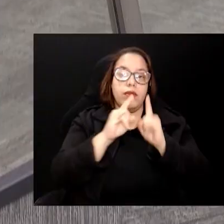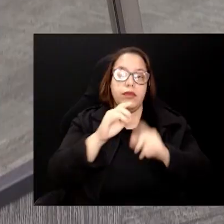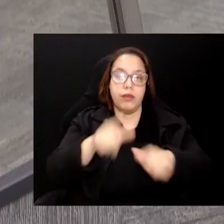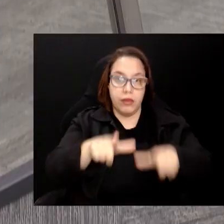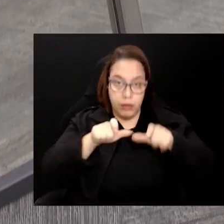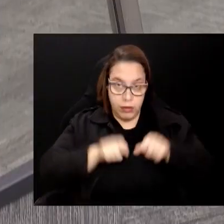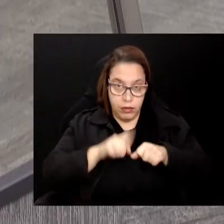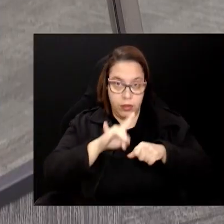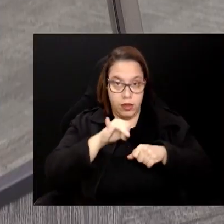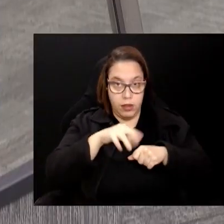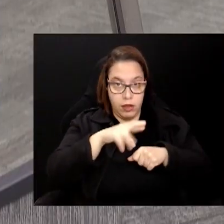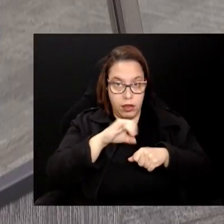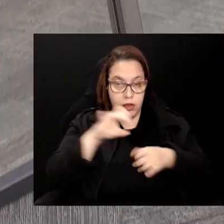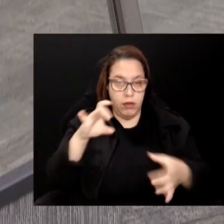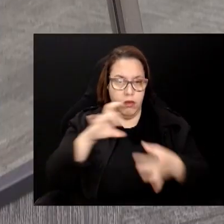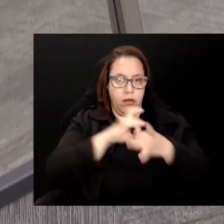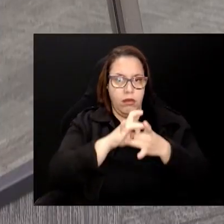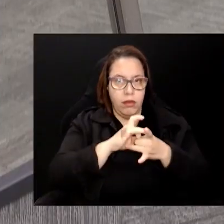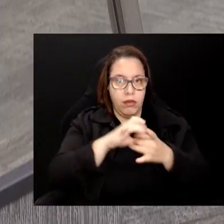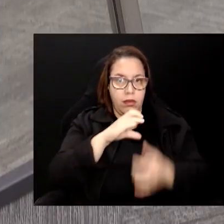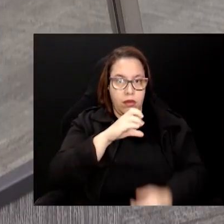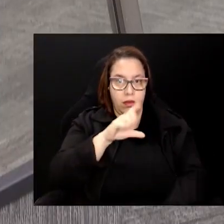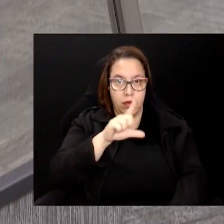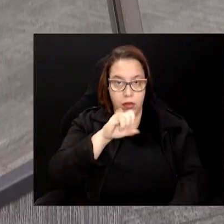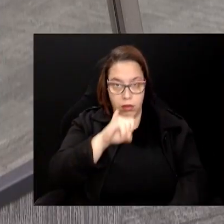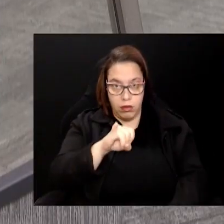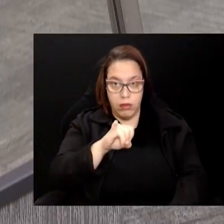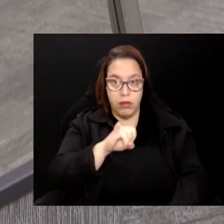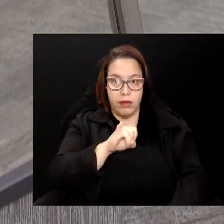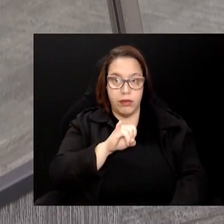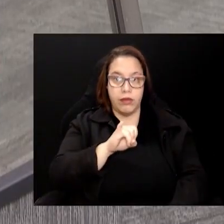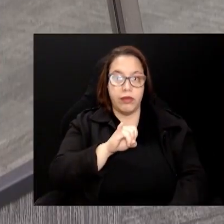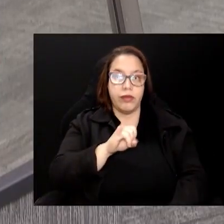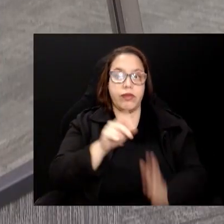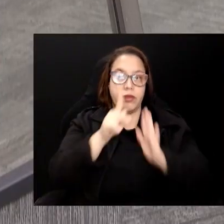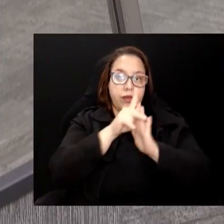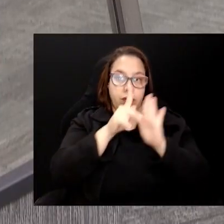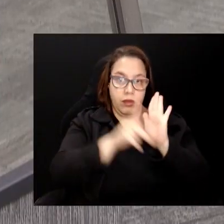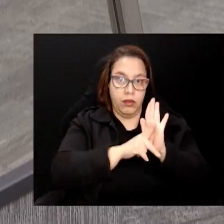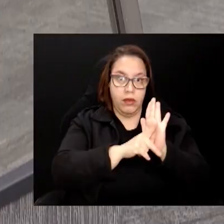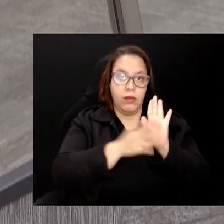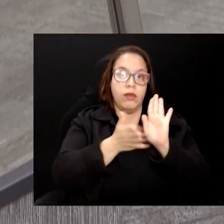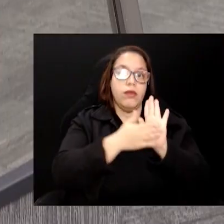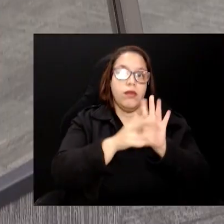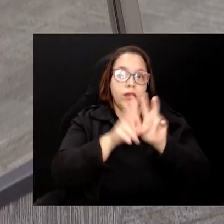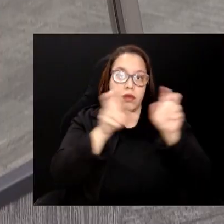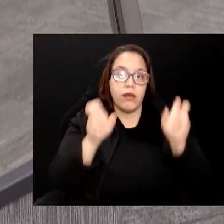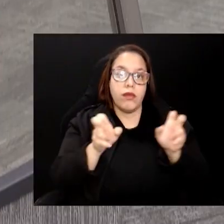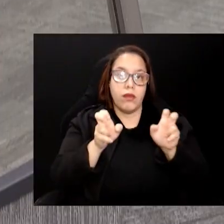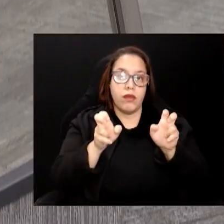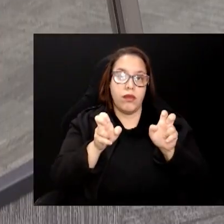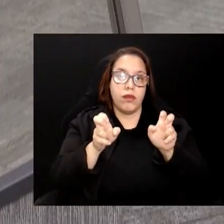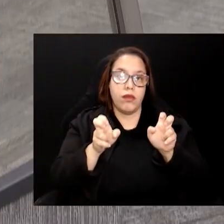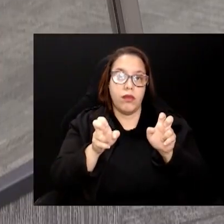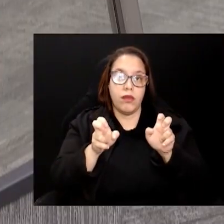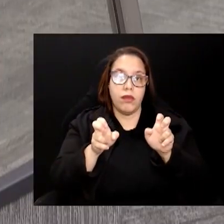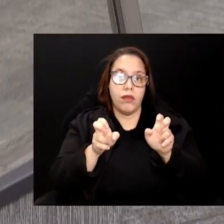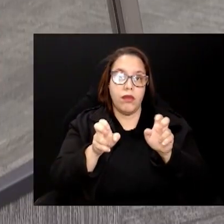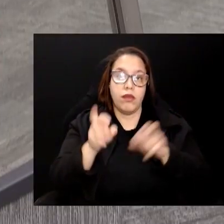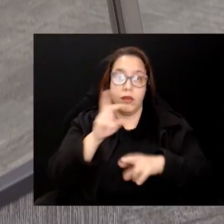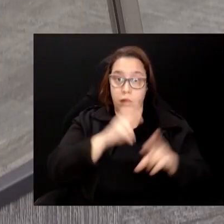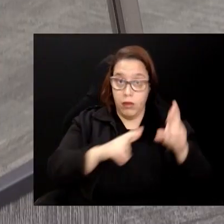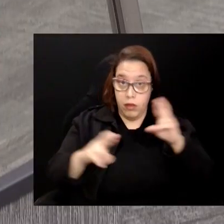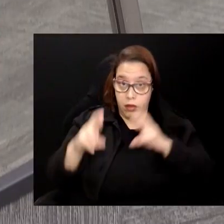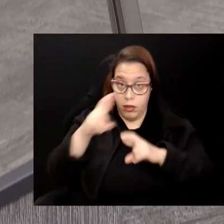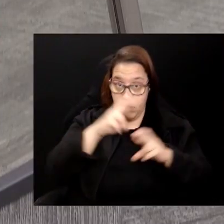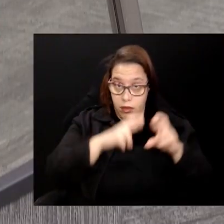licenciamento integrado. Esse projeto ele trata da questão que diz sobre a questão da fiscalização em